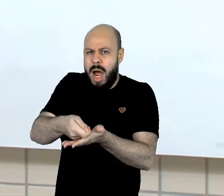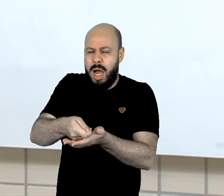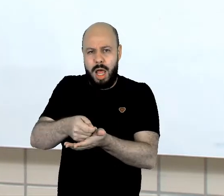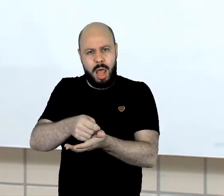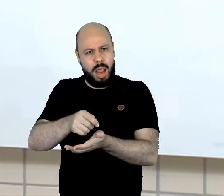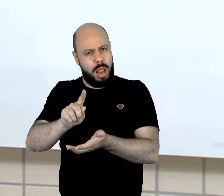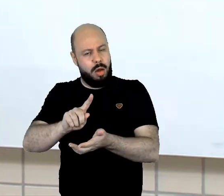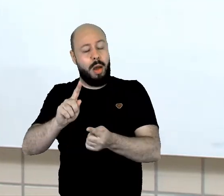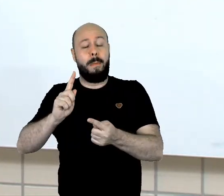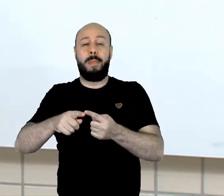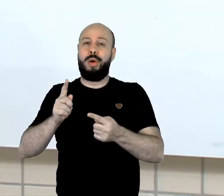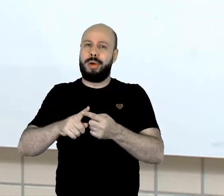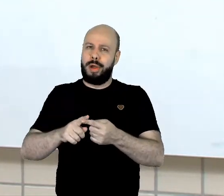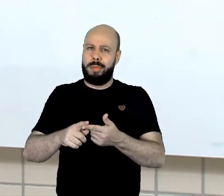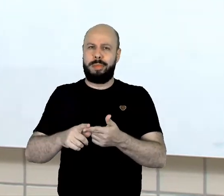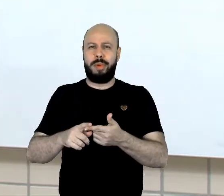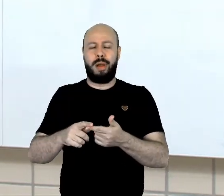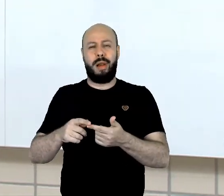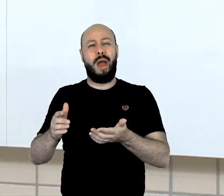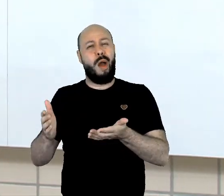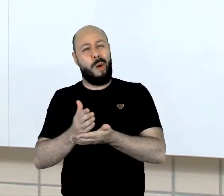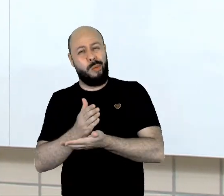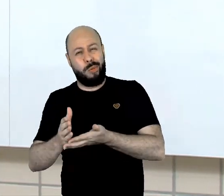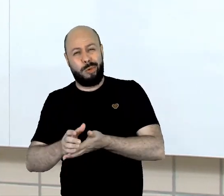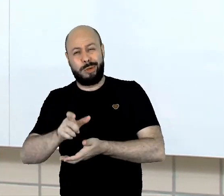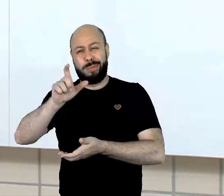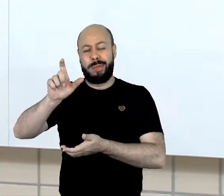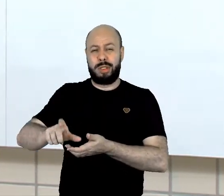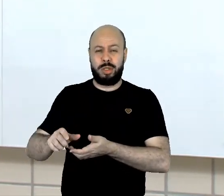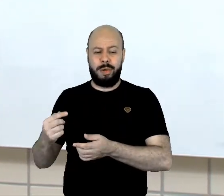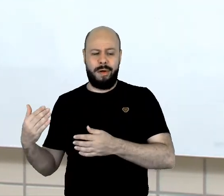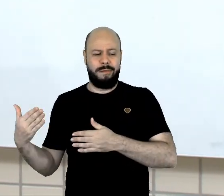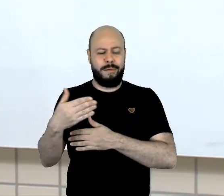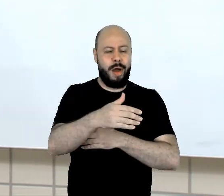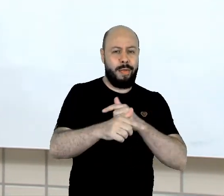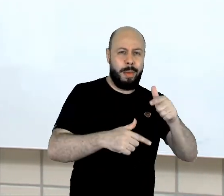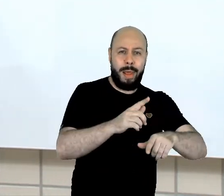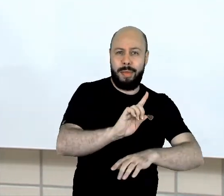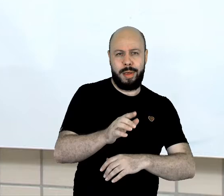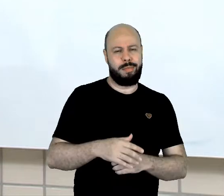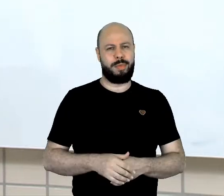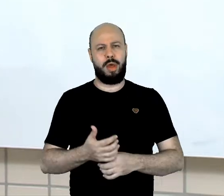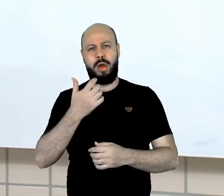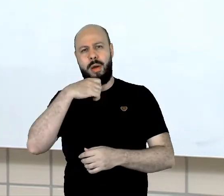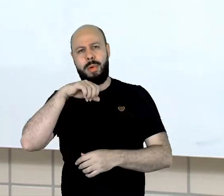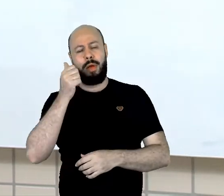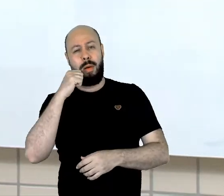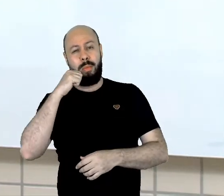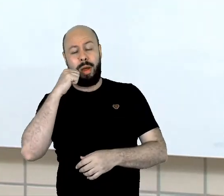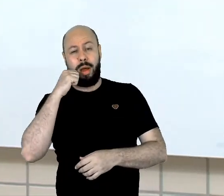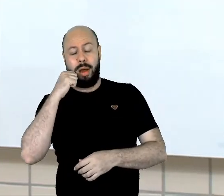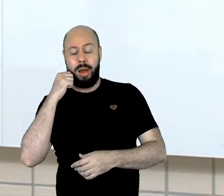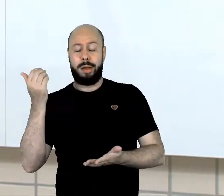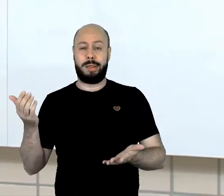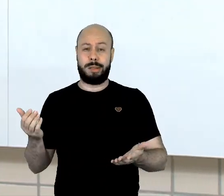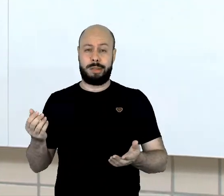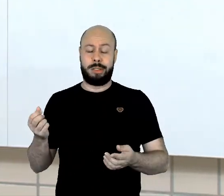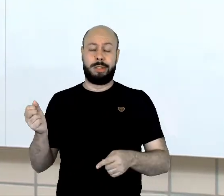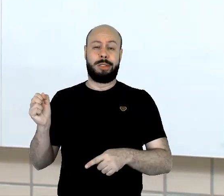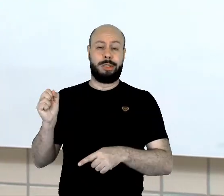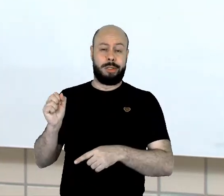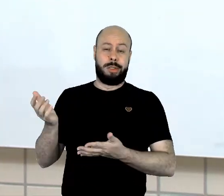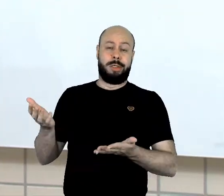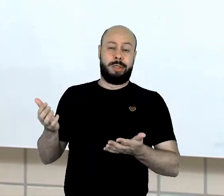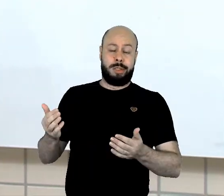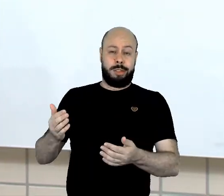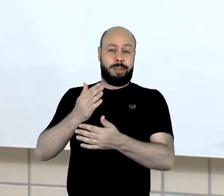essa situação. Muita gente ficou sem ir trabalhar, muitos papais e mamães ficaram sem emprego por causa